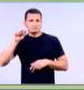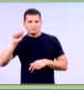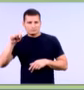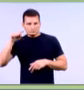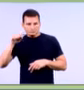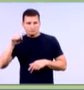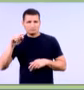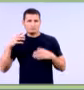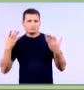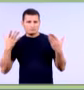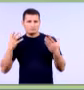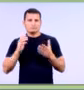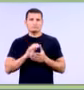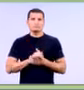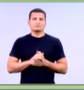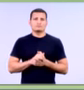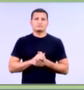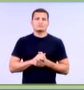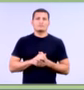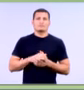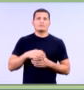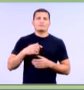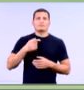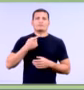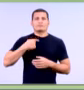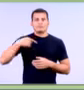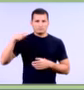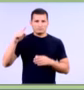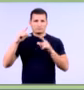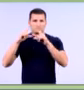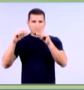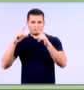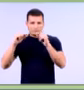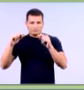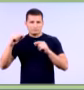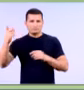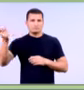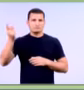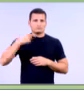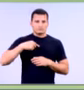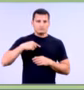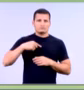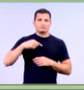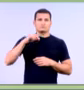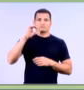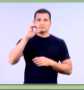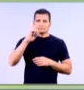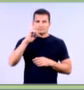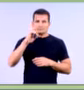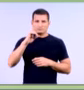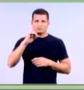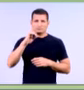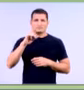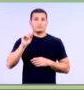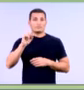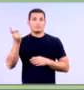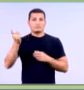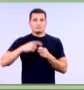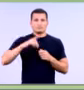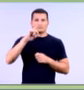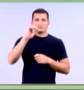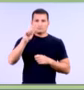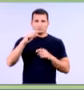a Brasília. Voltamos de Brasília. Não tem porque não é volto da, né? Não é volto da Brasília.